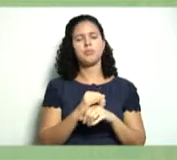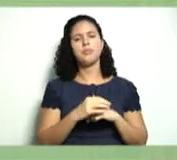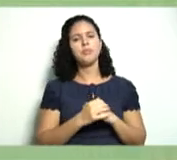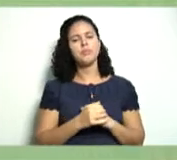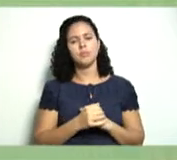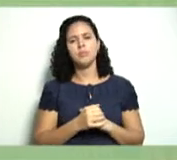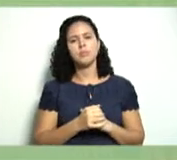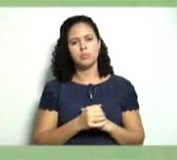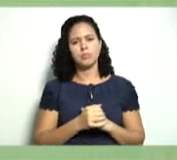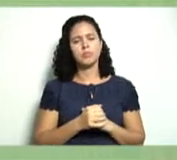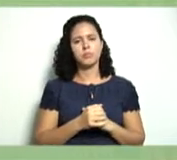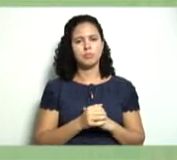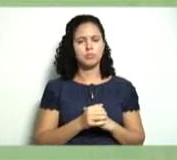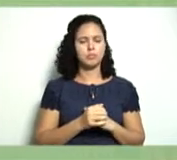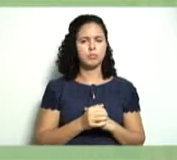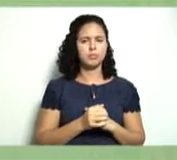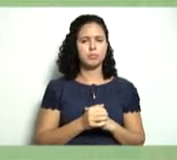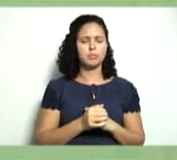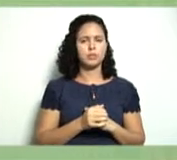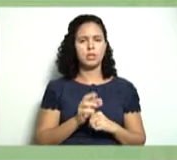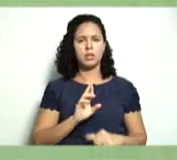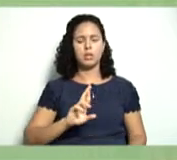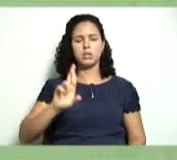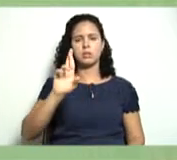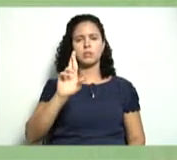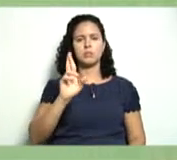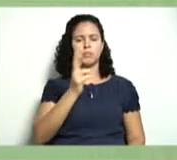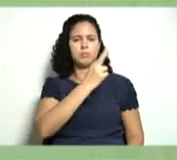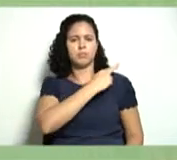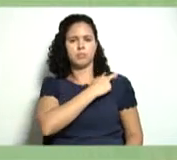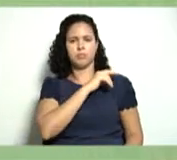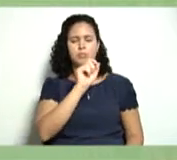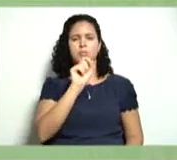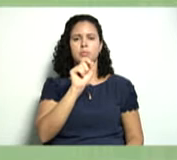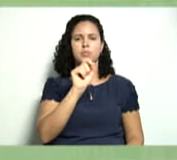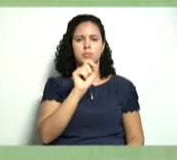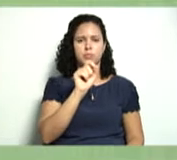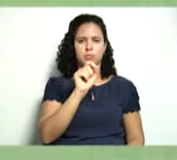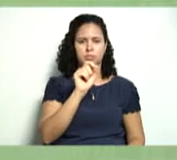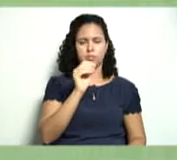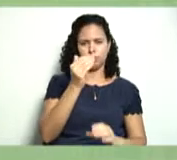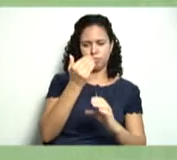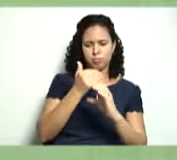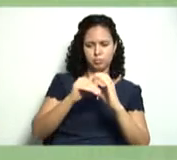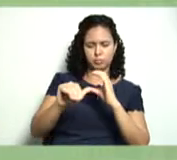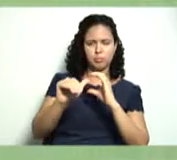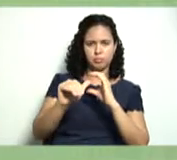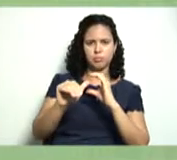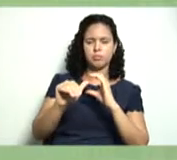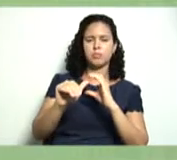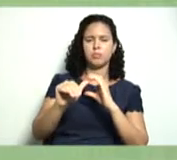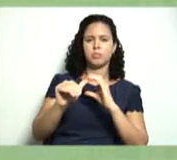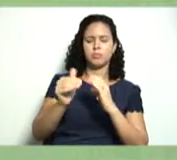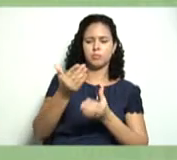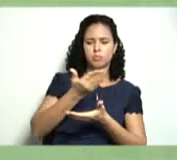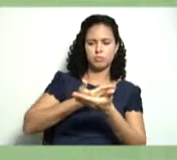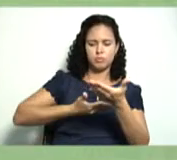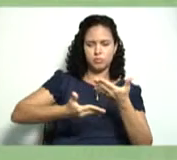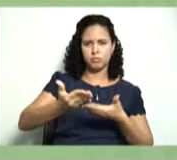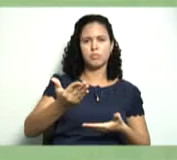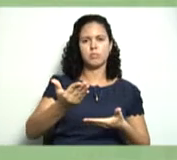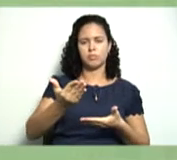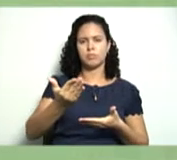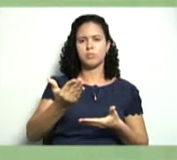são os navegadores não é isso é o responsável por retirar adicional e serviço quando os selecionados